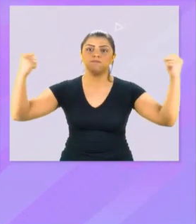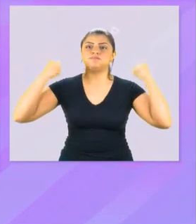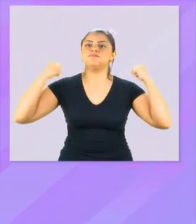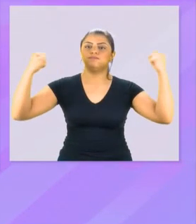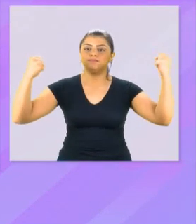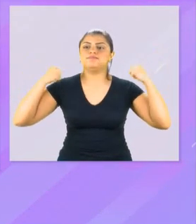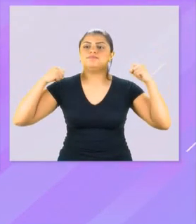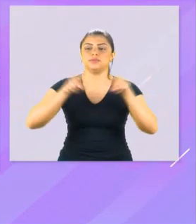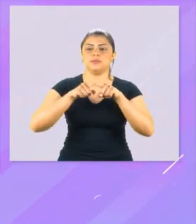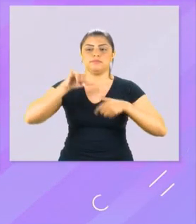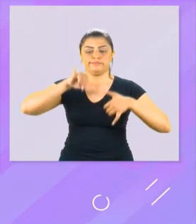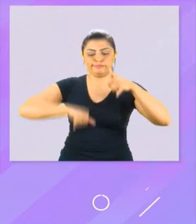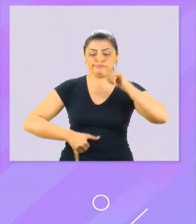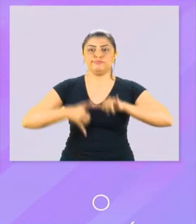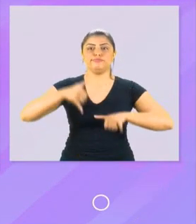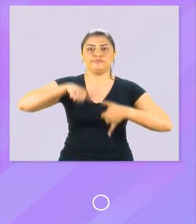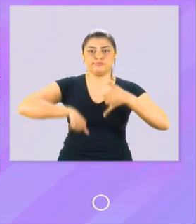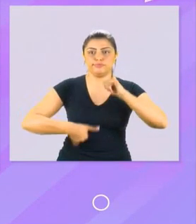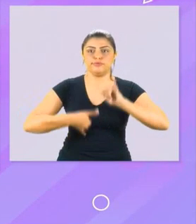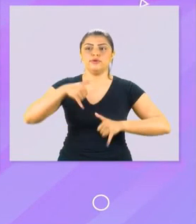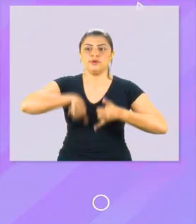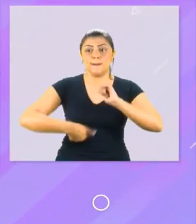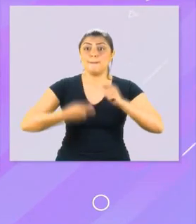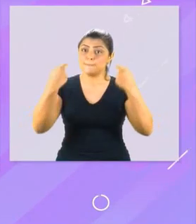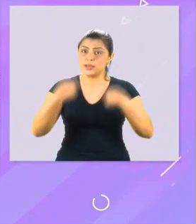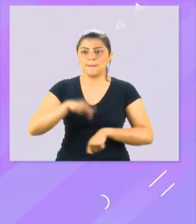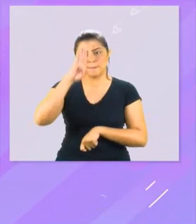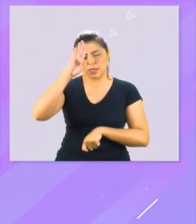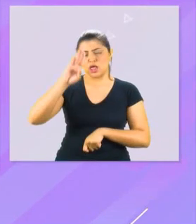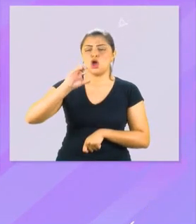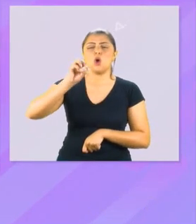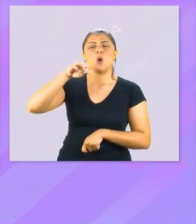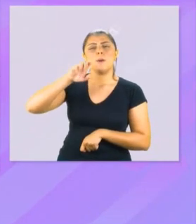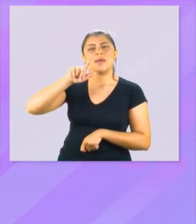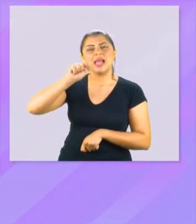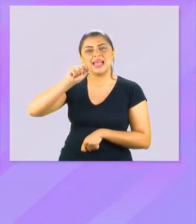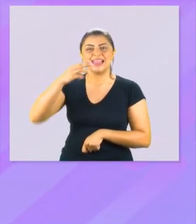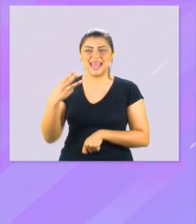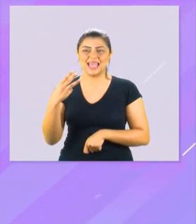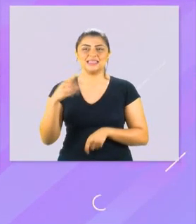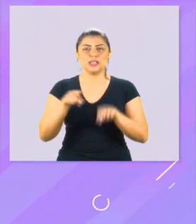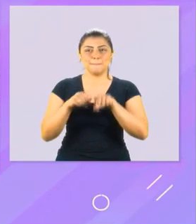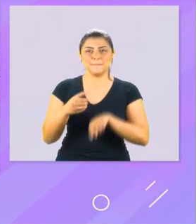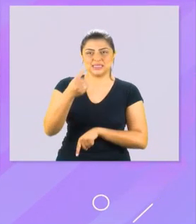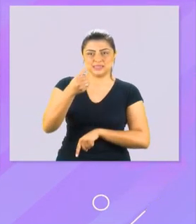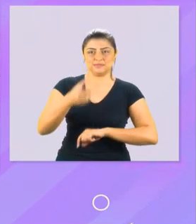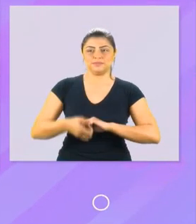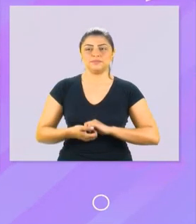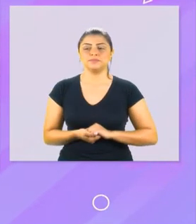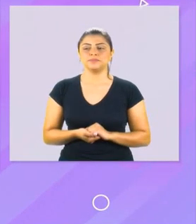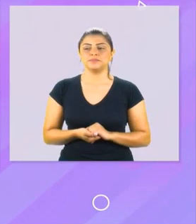HDL com exercício físico e também com ácidos graxos essenciais, como ômega 3 e